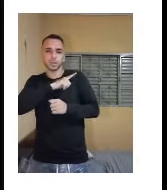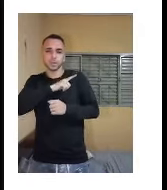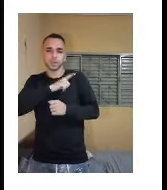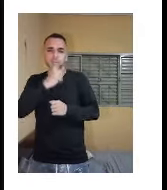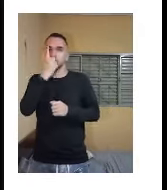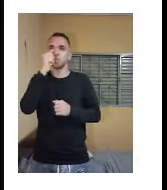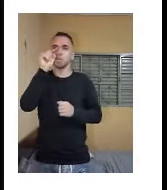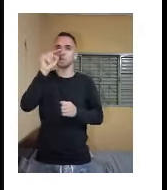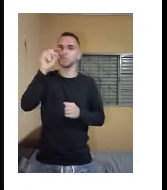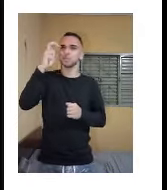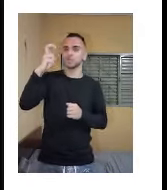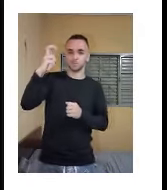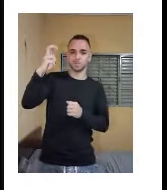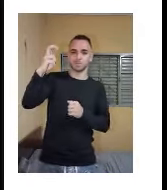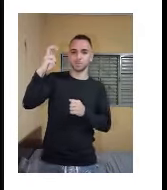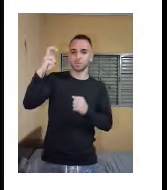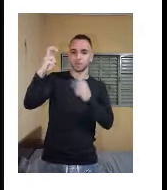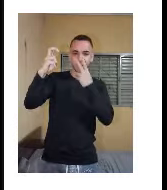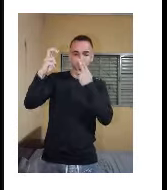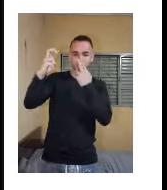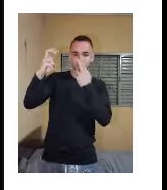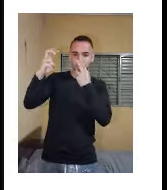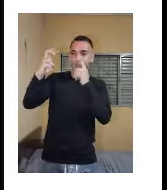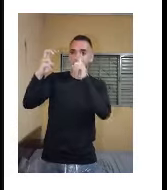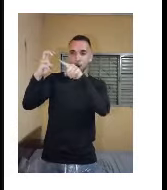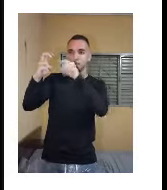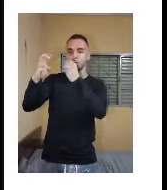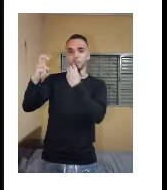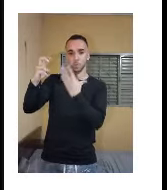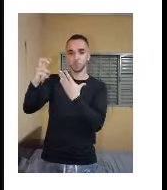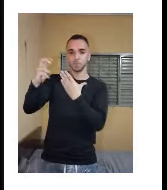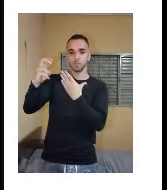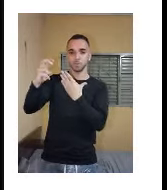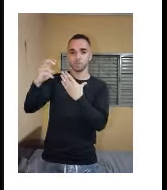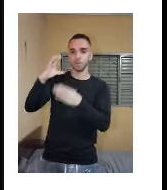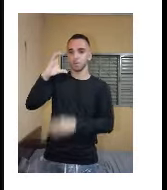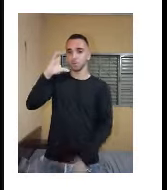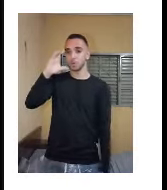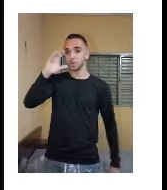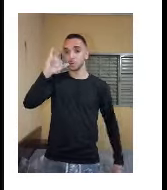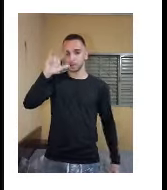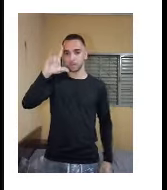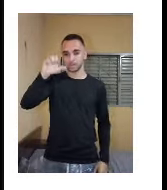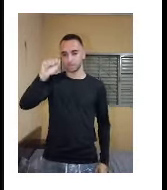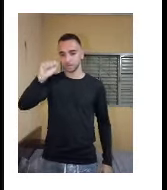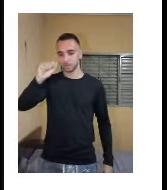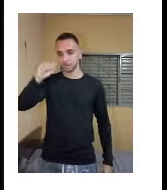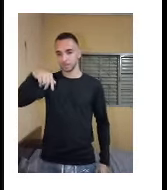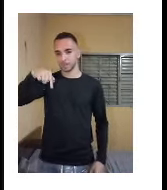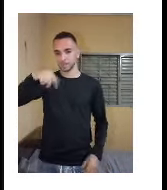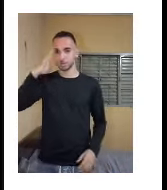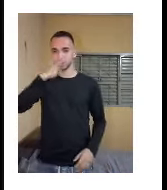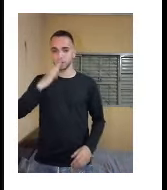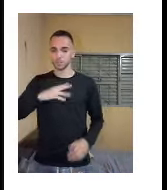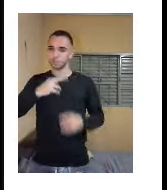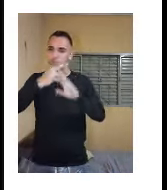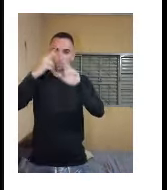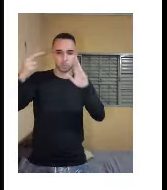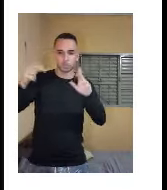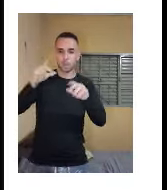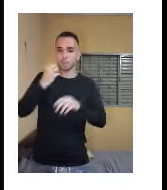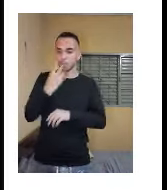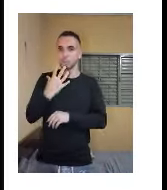essa limitação reduziria significativamente esses impactos do qual a gente vem vivenciando.